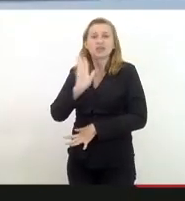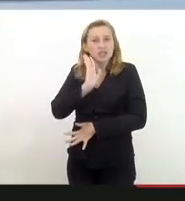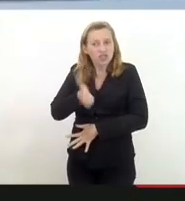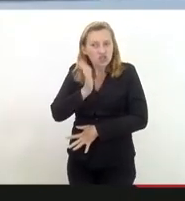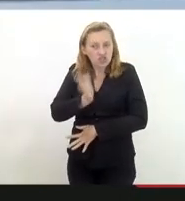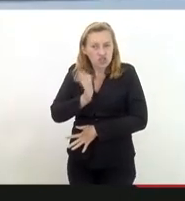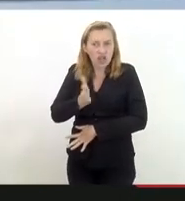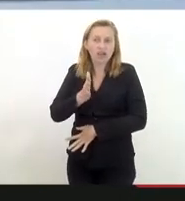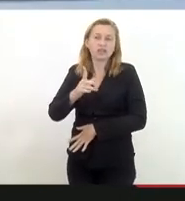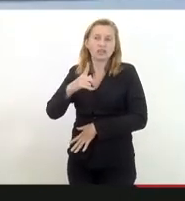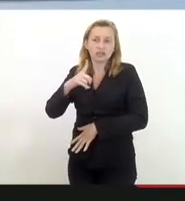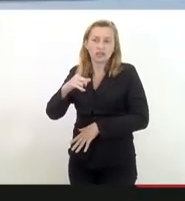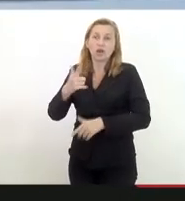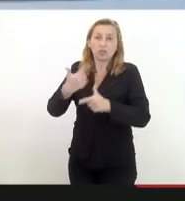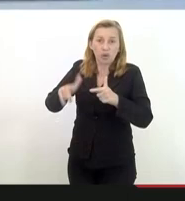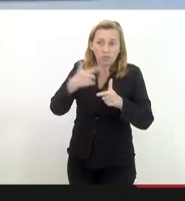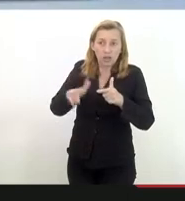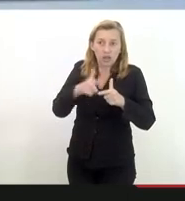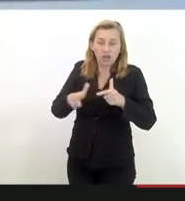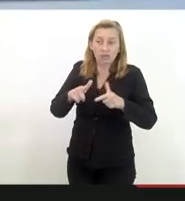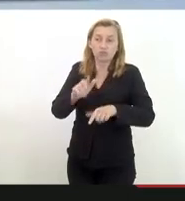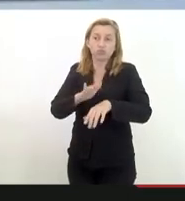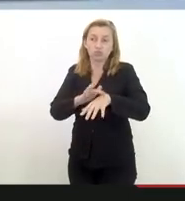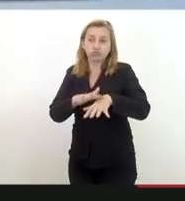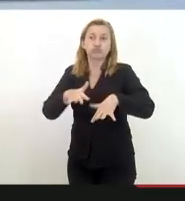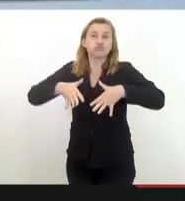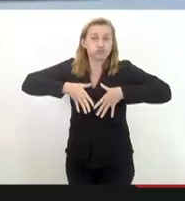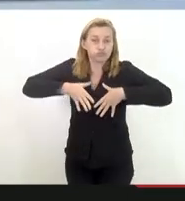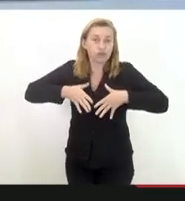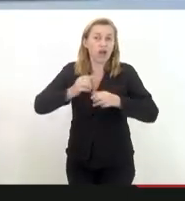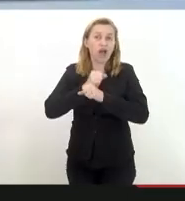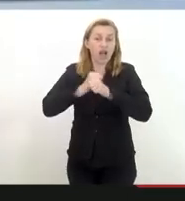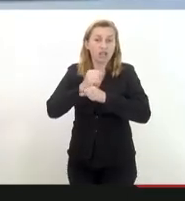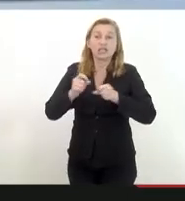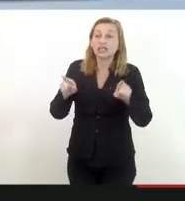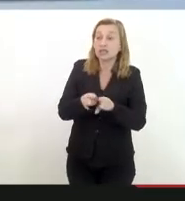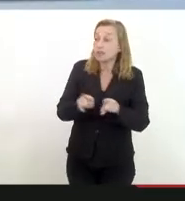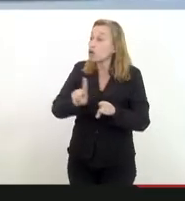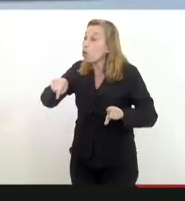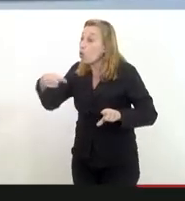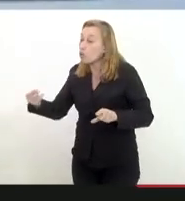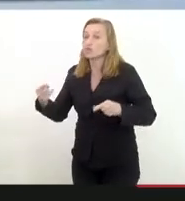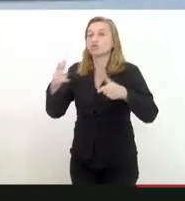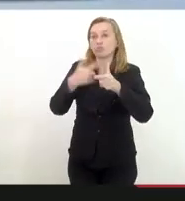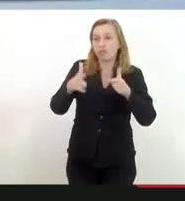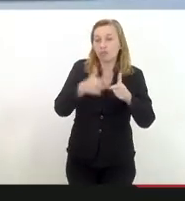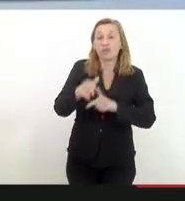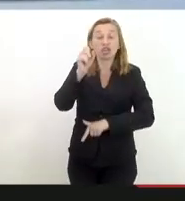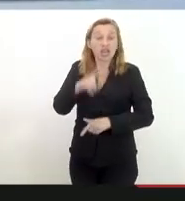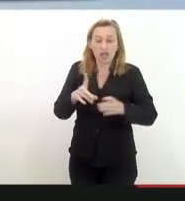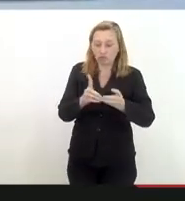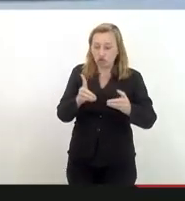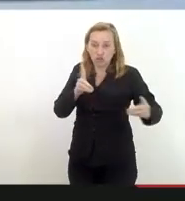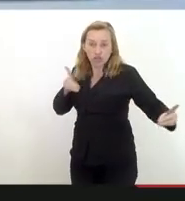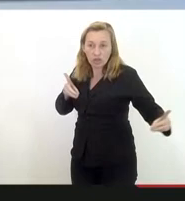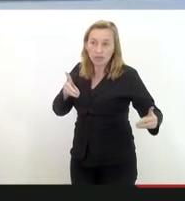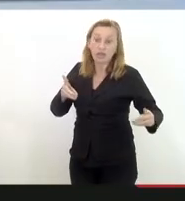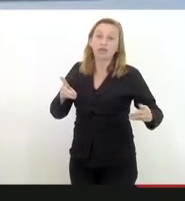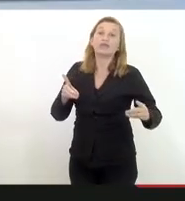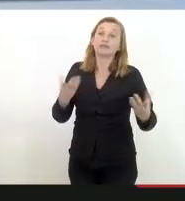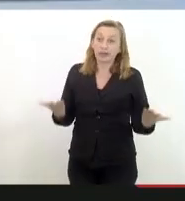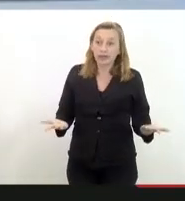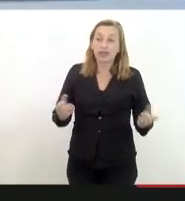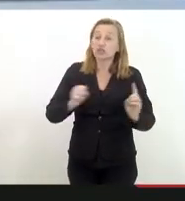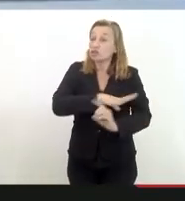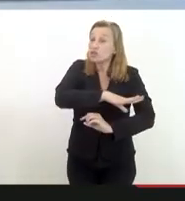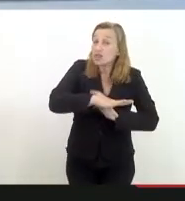enfrentam a tuberculose há muito tempo, agora ainda têm outros enfrentamentos, né? Que é o distanciamento físico,